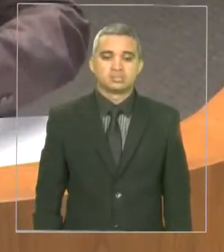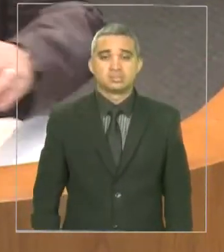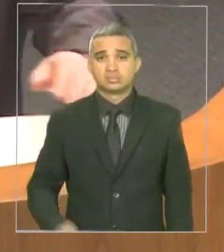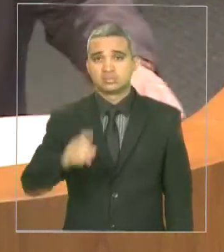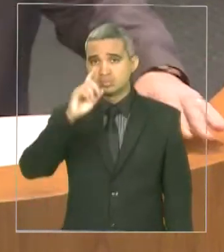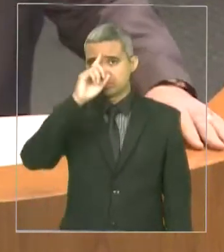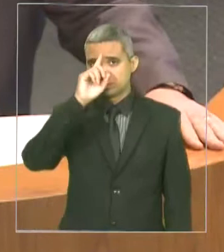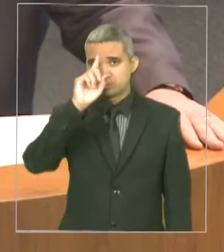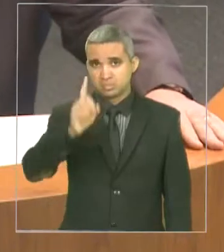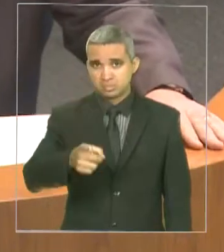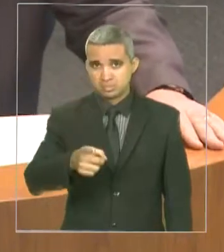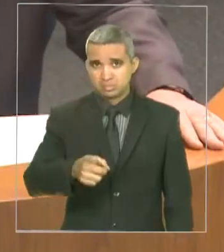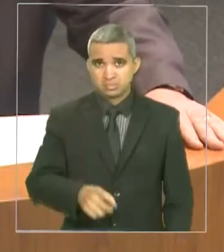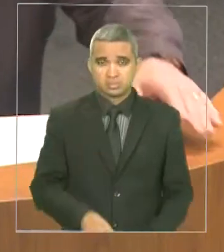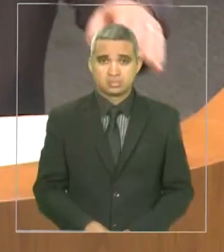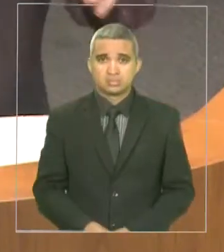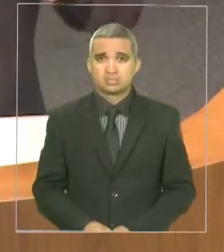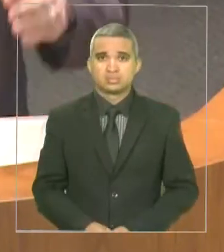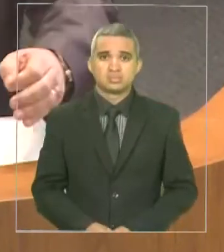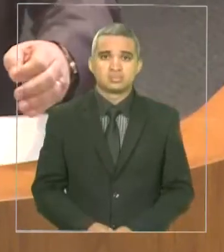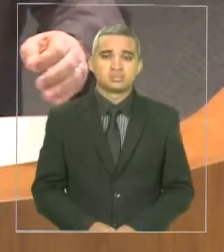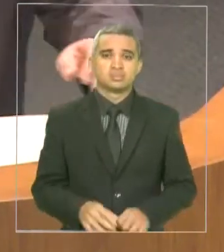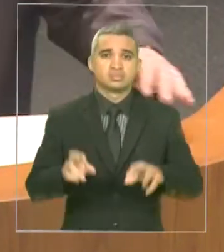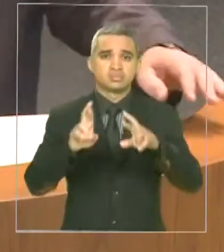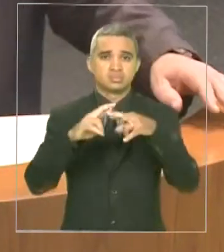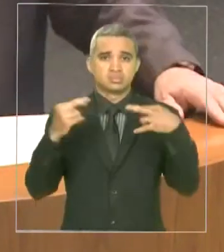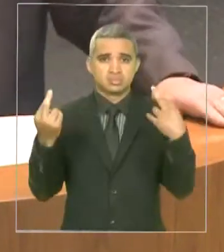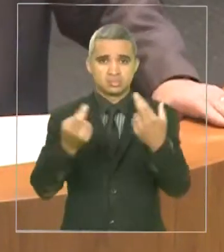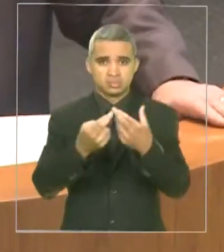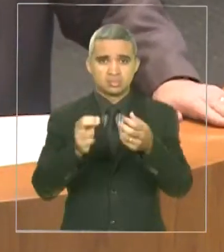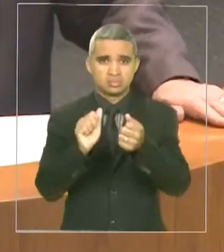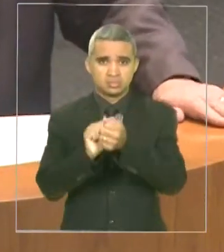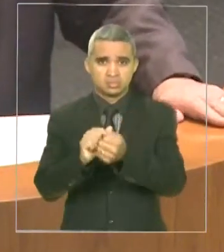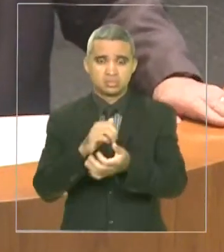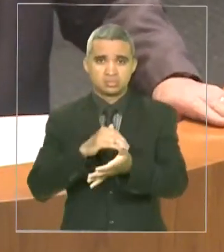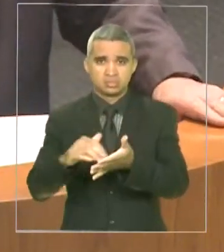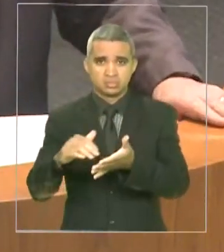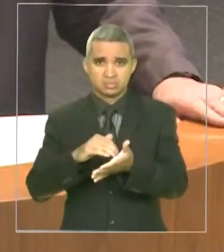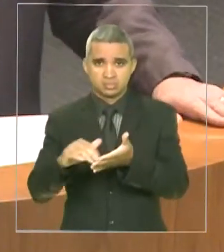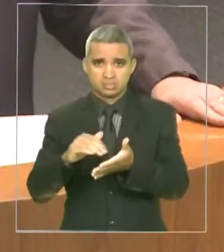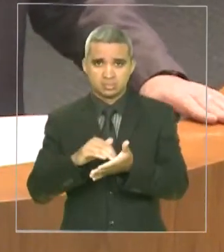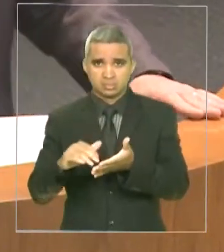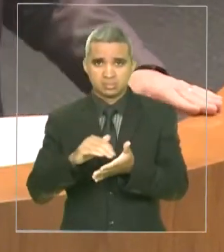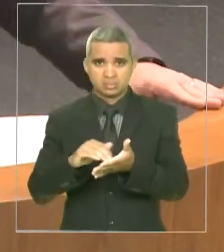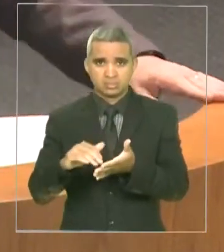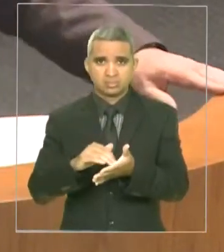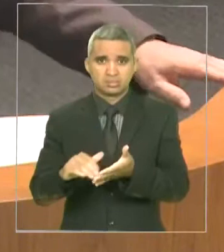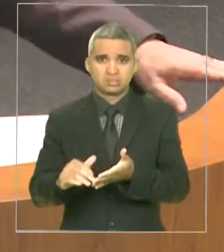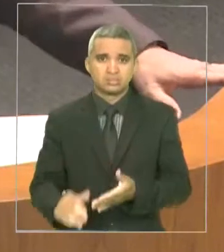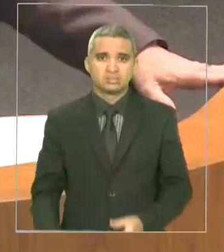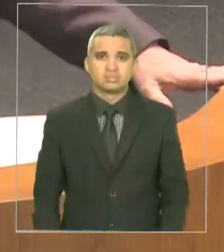determinou, em reunião com o secretário,